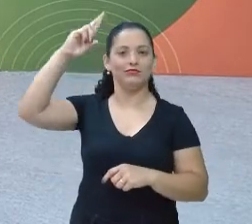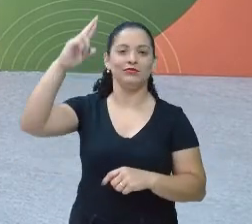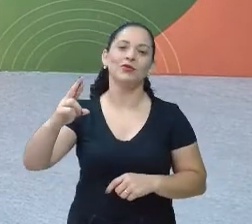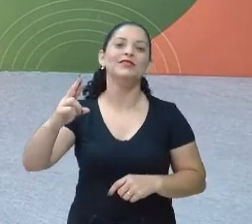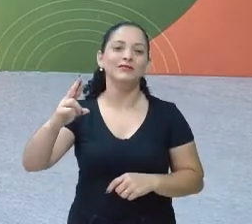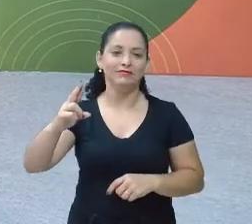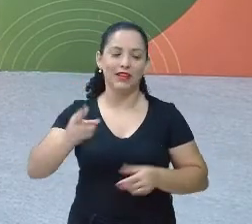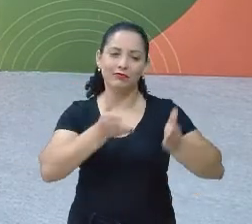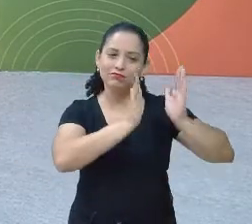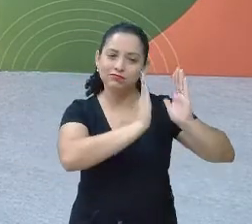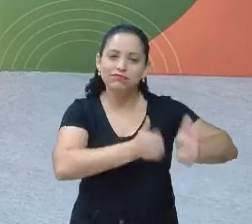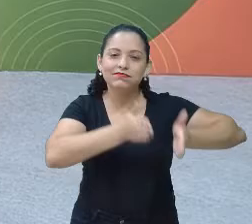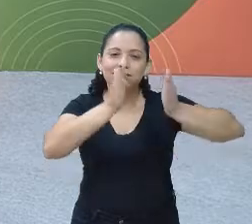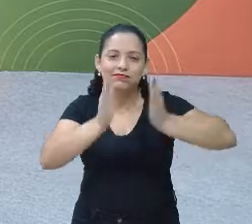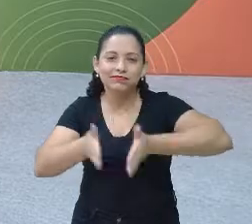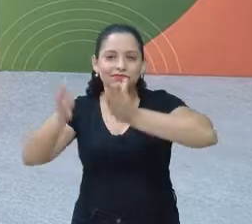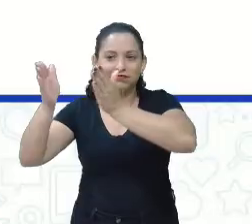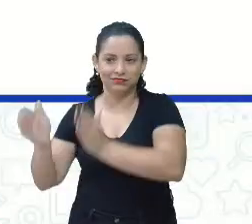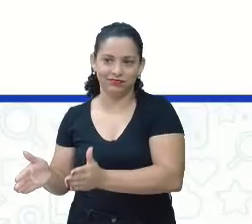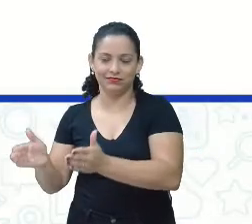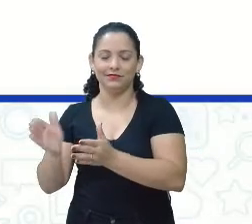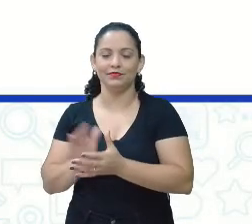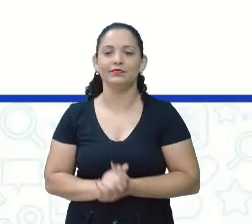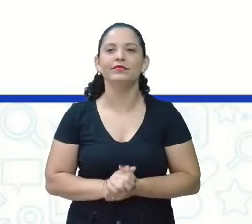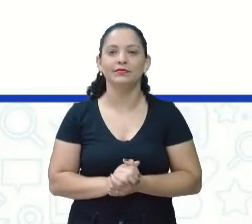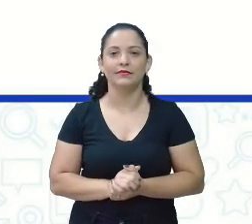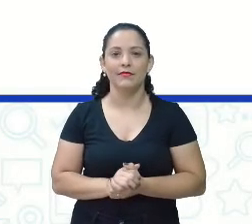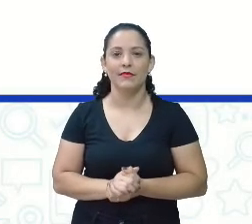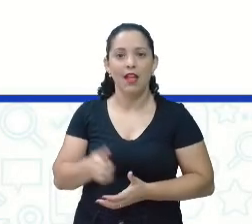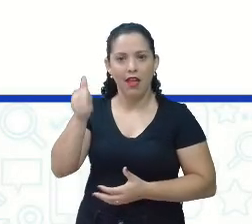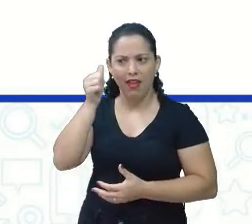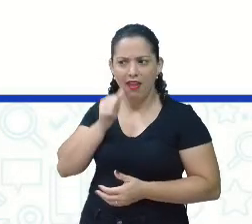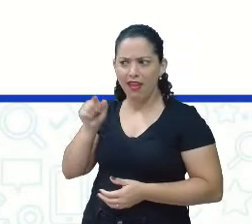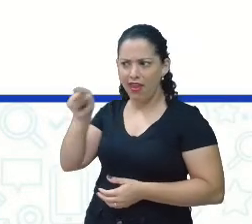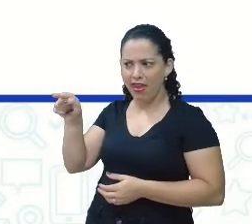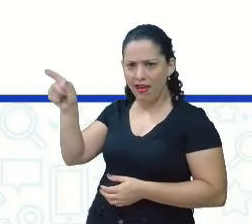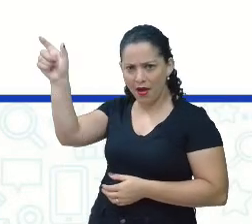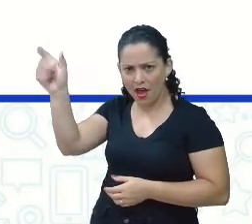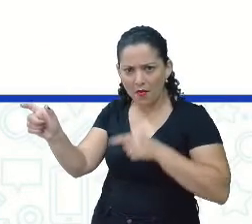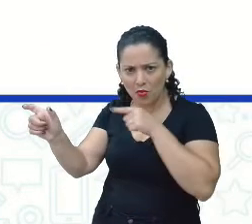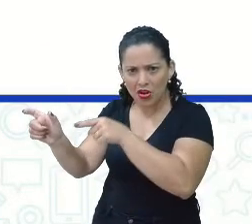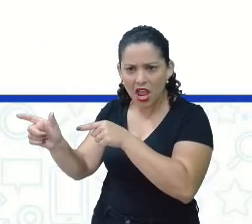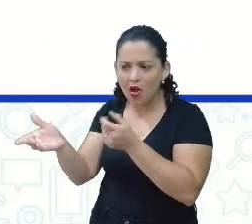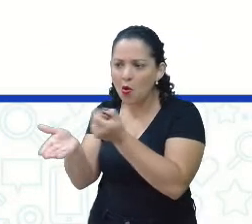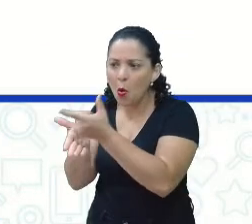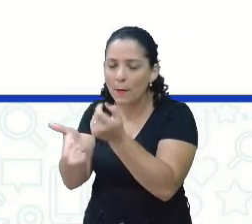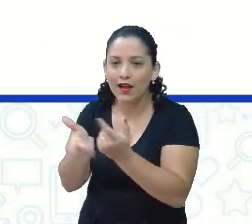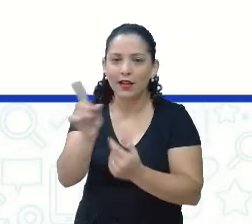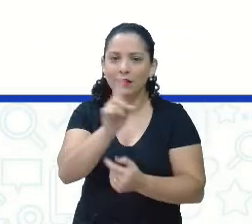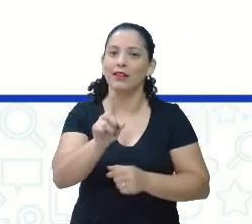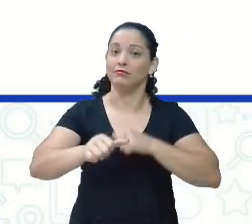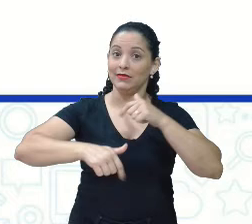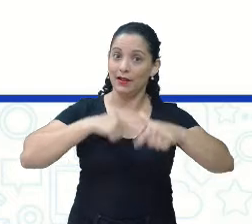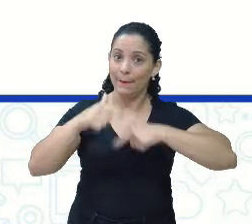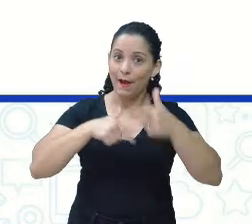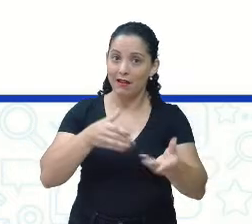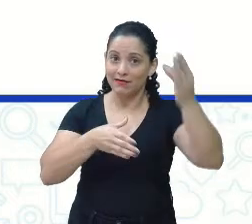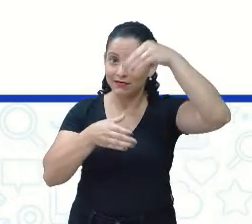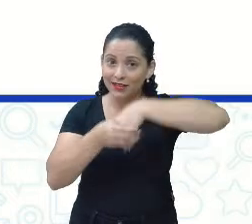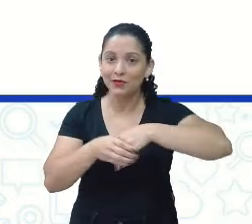Então, sempre para cima. She's not a client. Ela não é uma cliente, tá bom, pessoal?